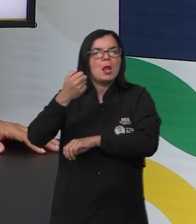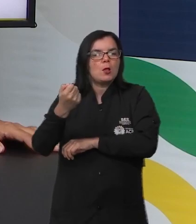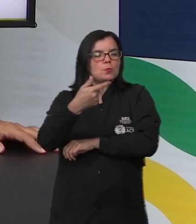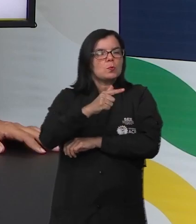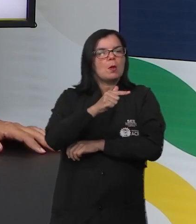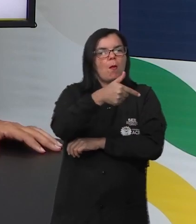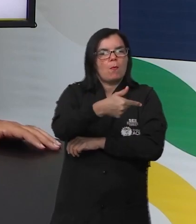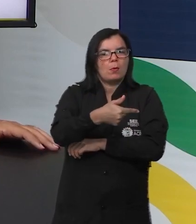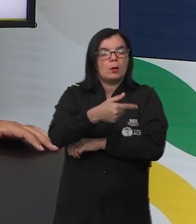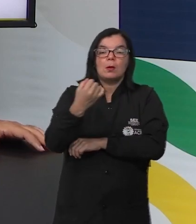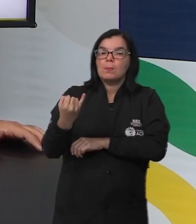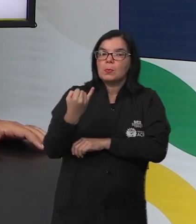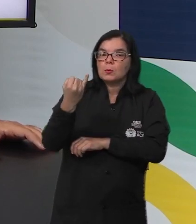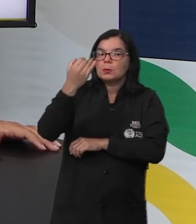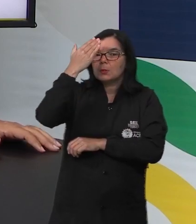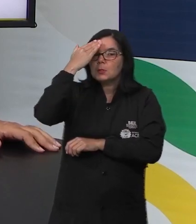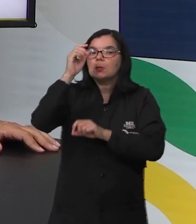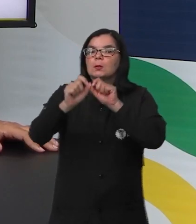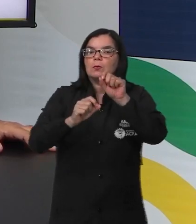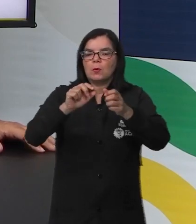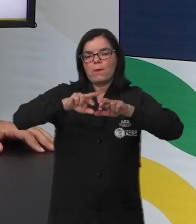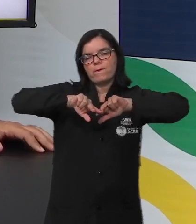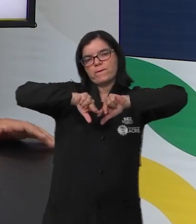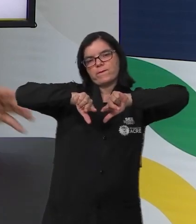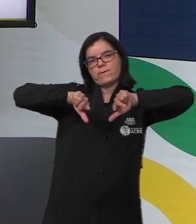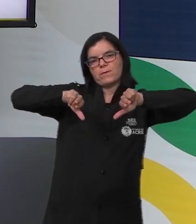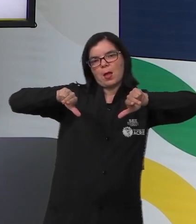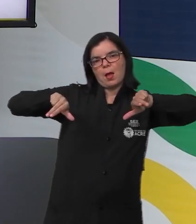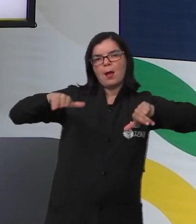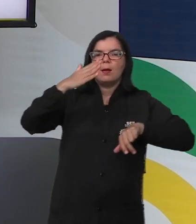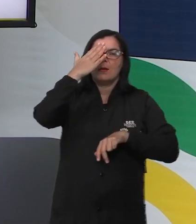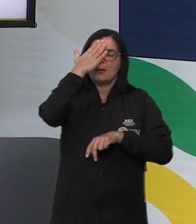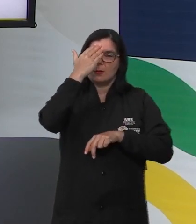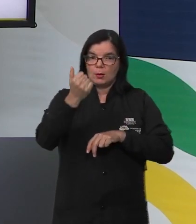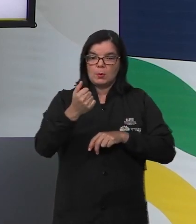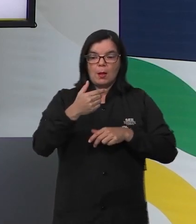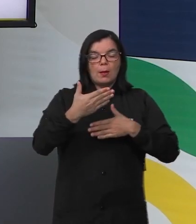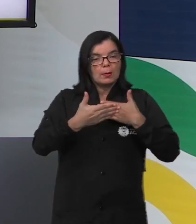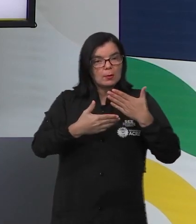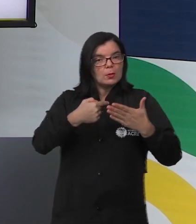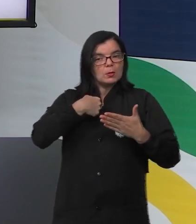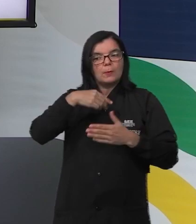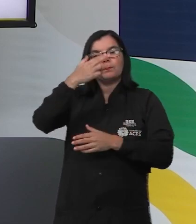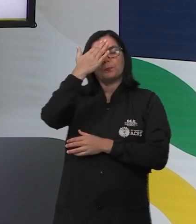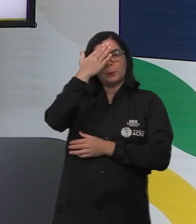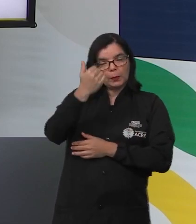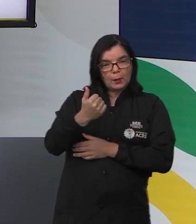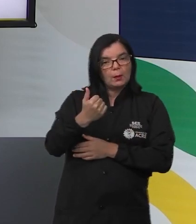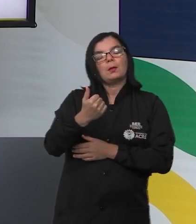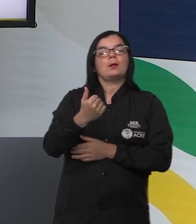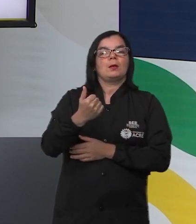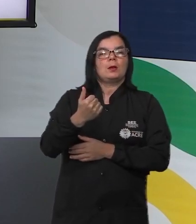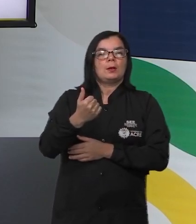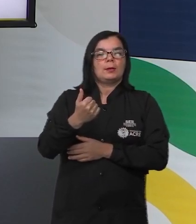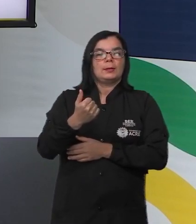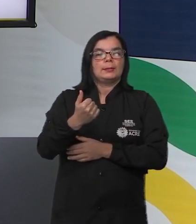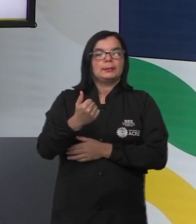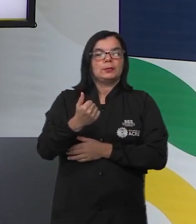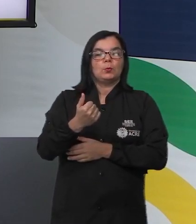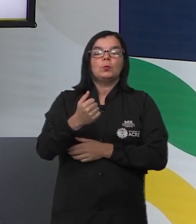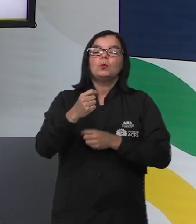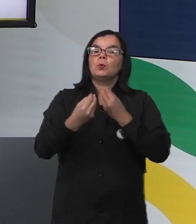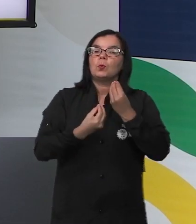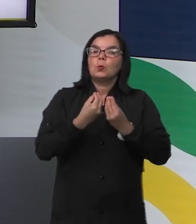que é importante a gente entender? Que existem diversos saberes. E a partir do momento em que esse saber ele é